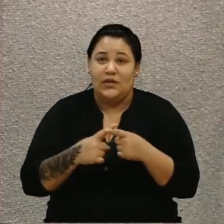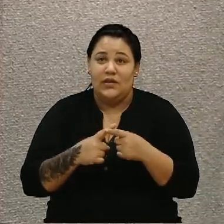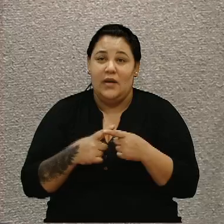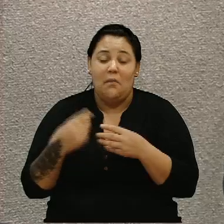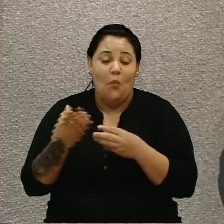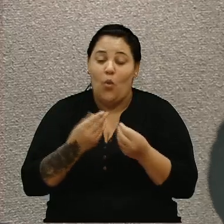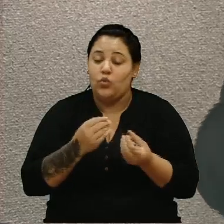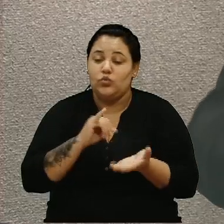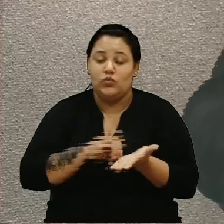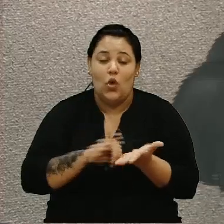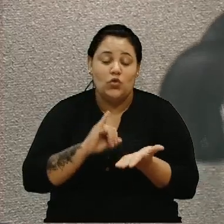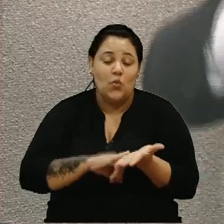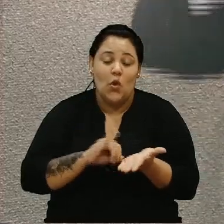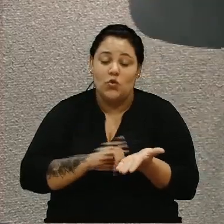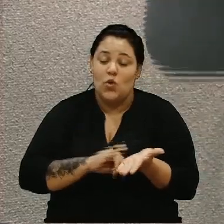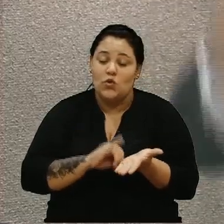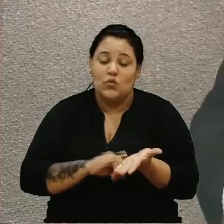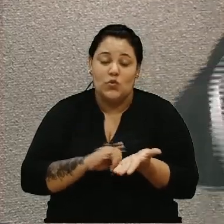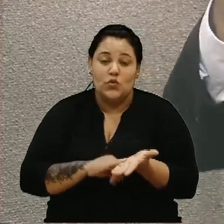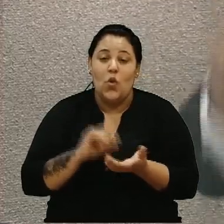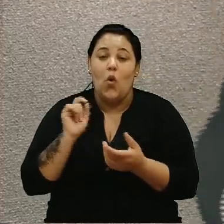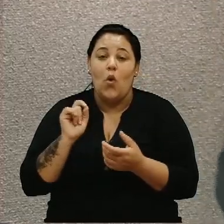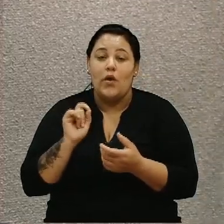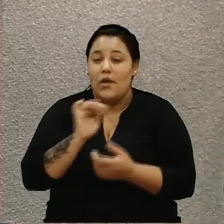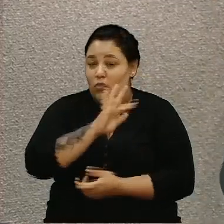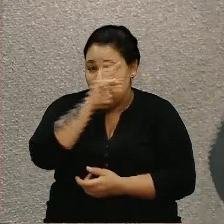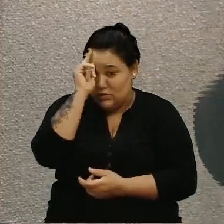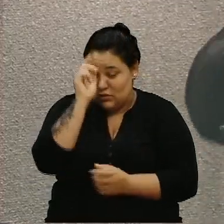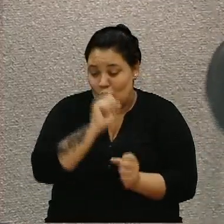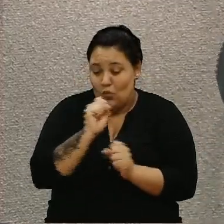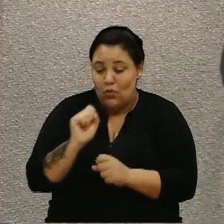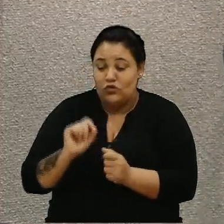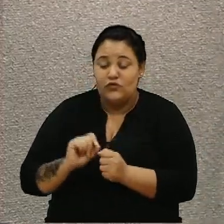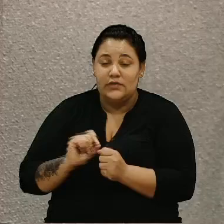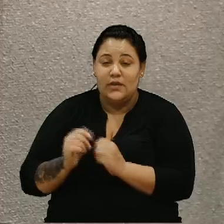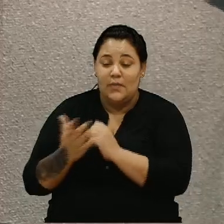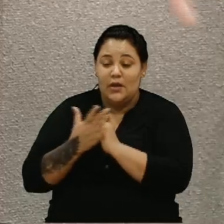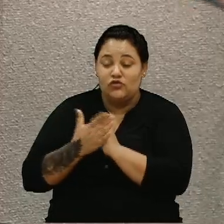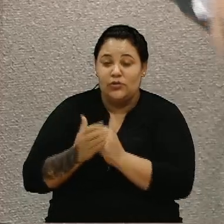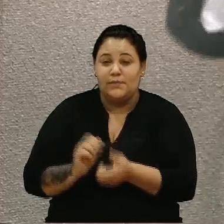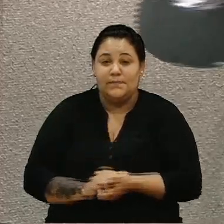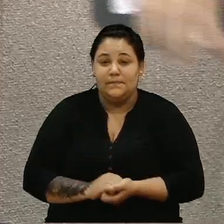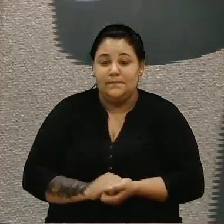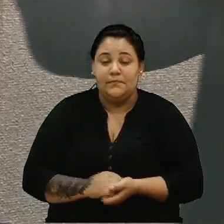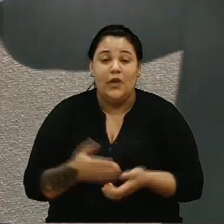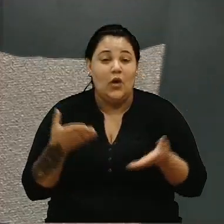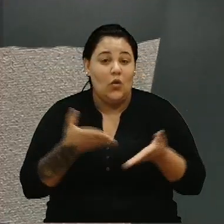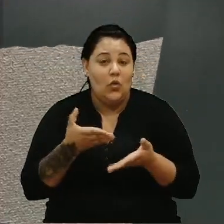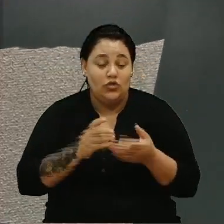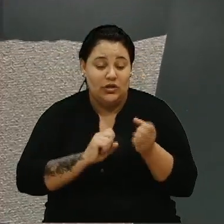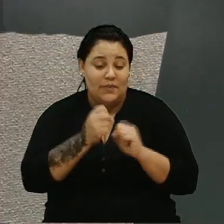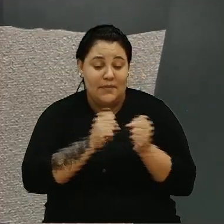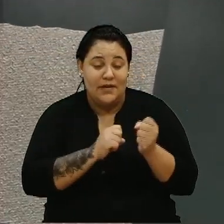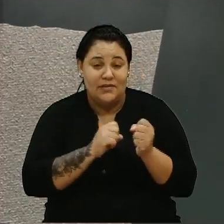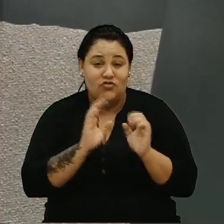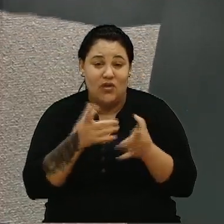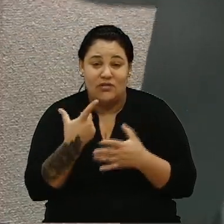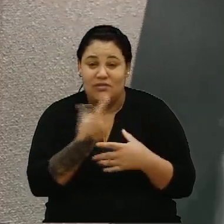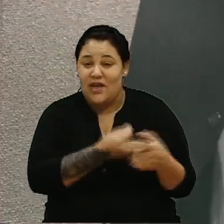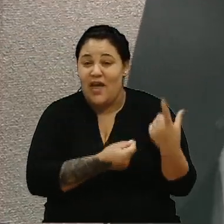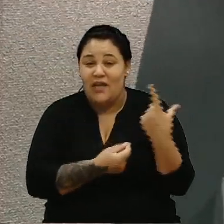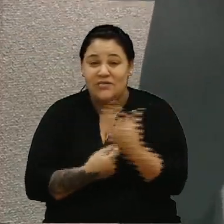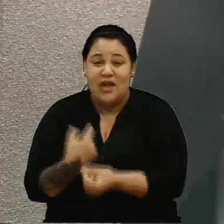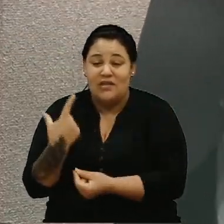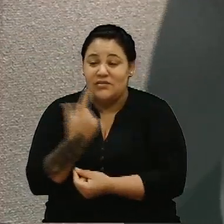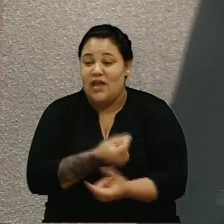tributária. O que o município pode fazer para nos ajudar? Hoje as empresas estão saindo daqui. Estão